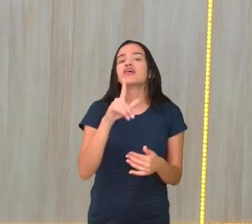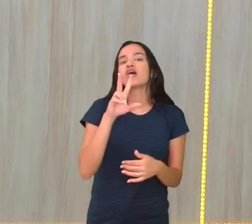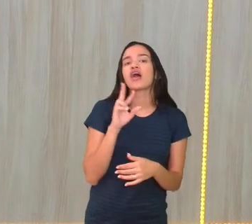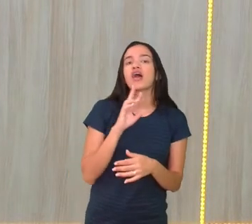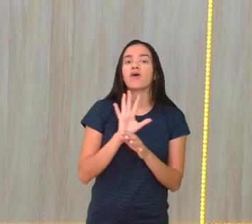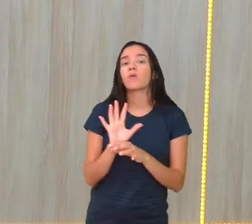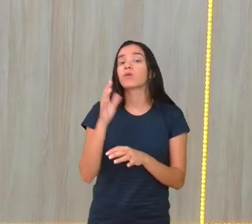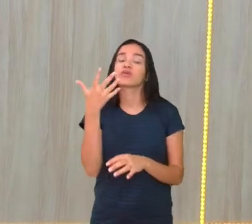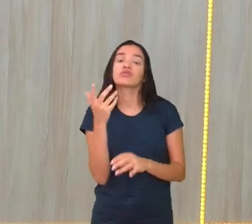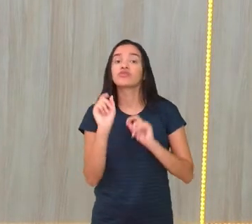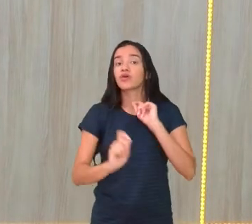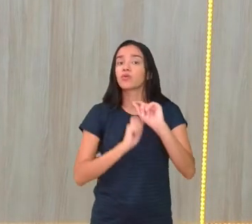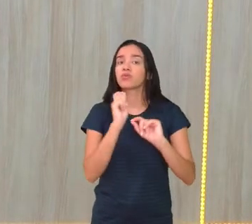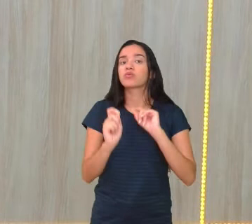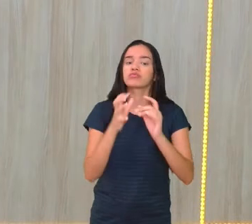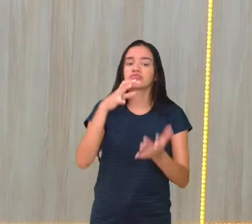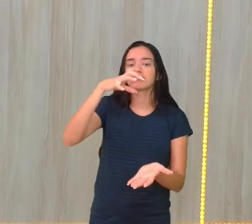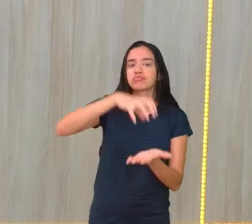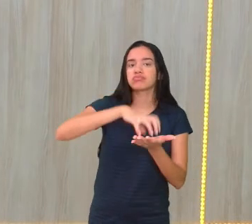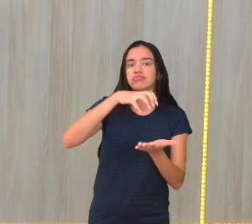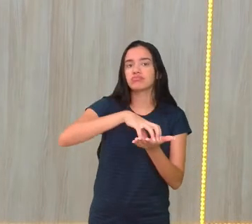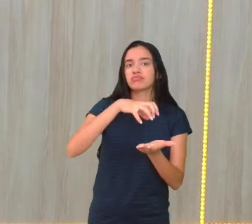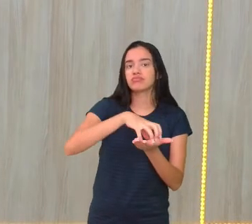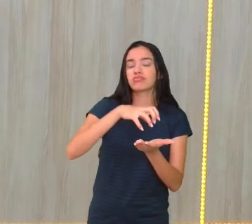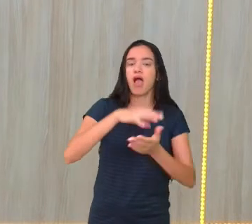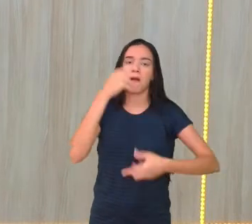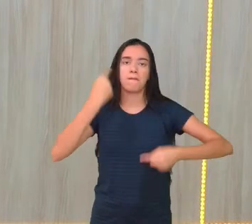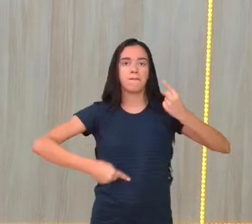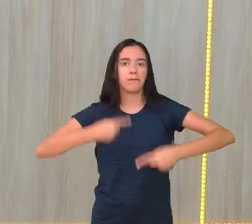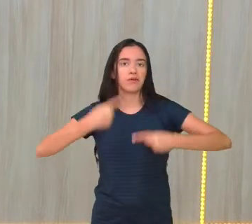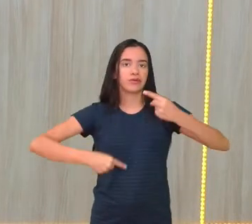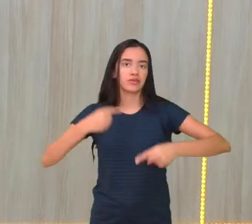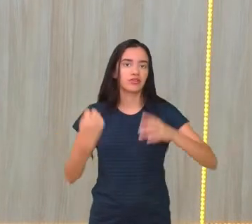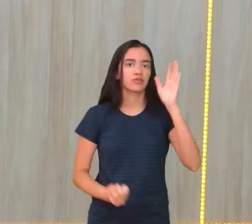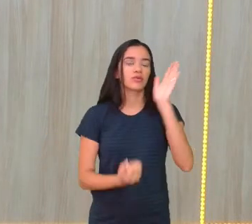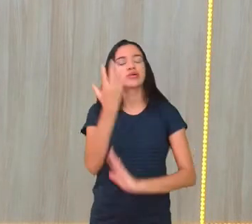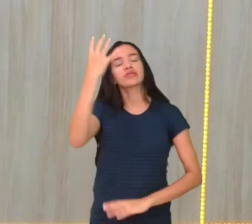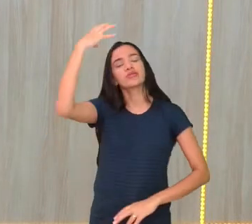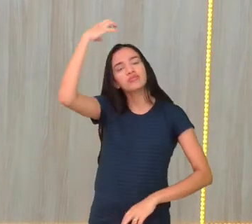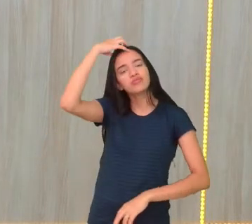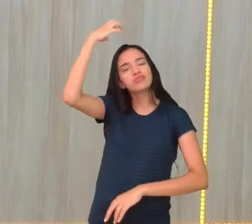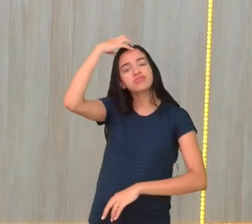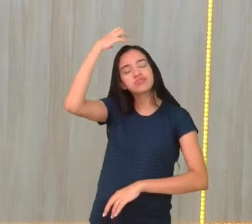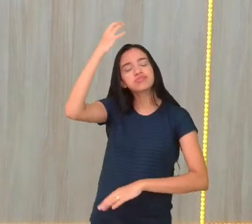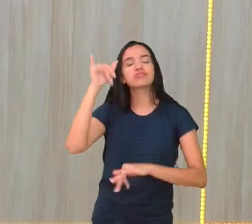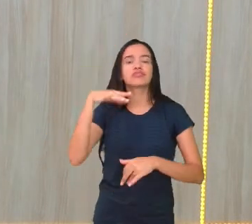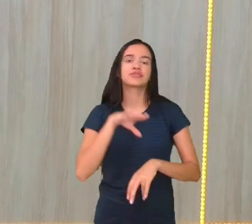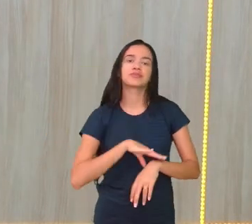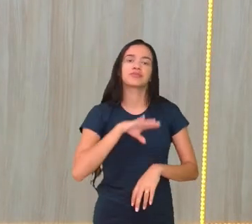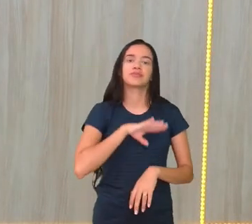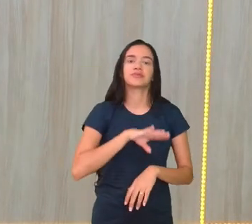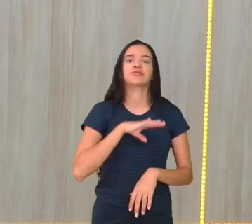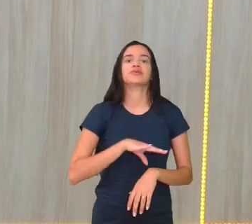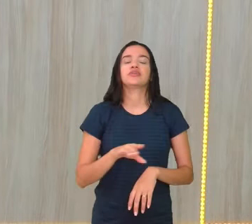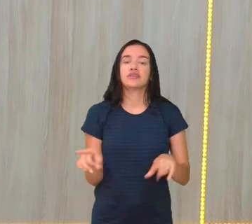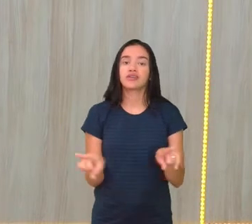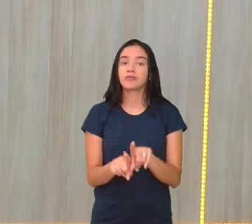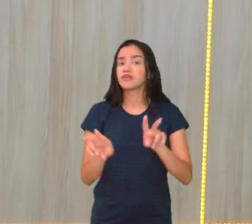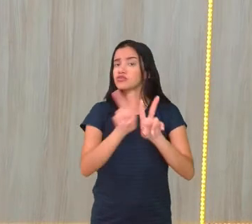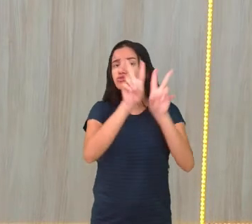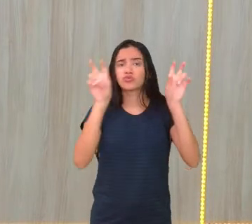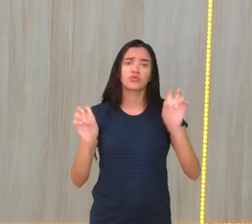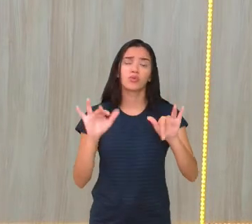dessa revolução foi a centralização política, formando um reino, né, de Portugal ali sob